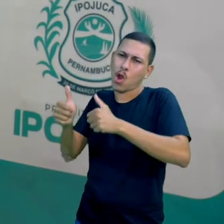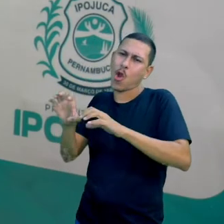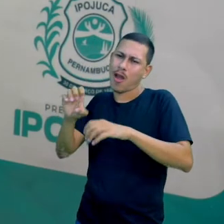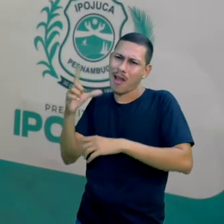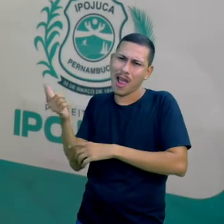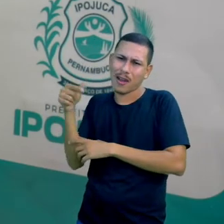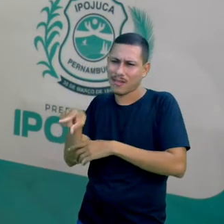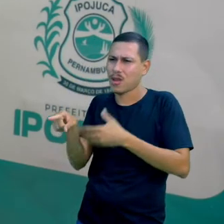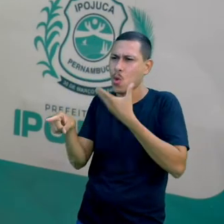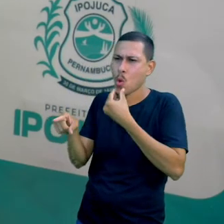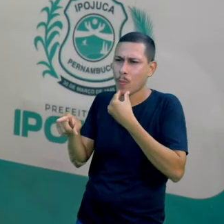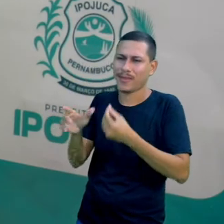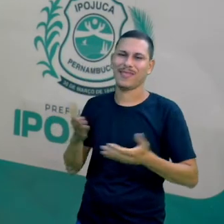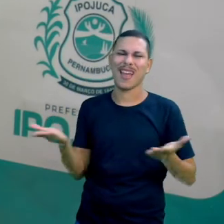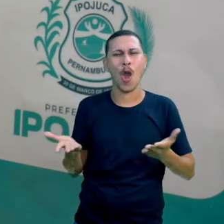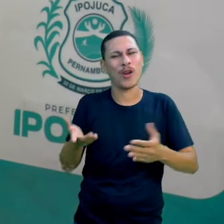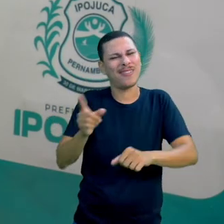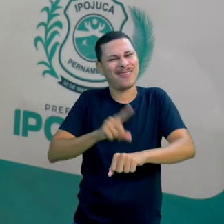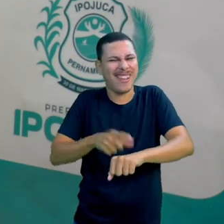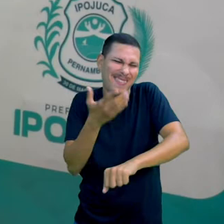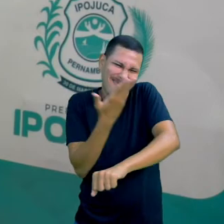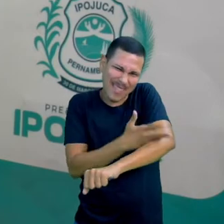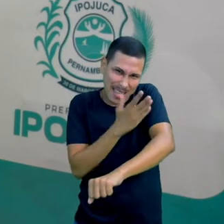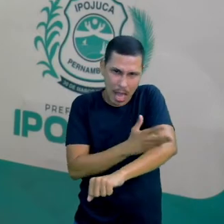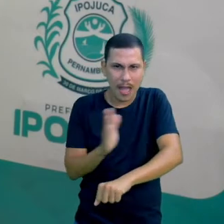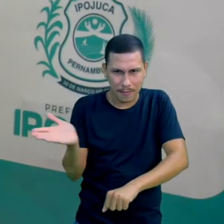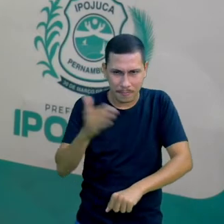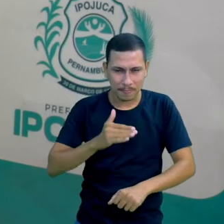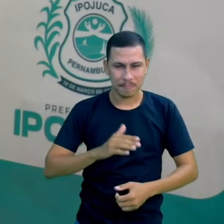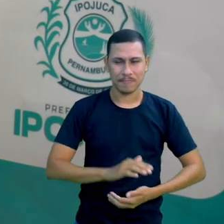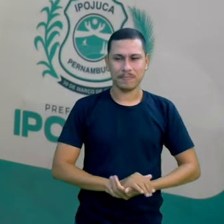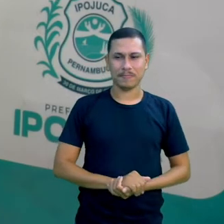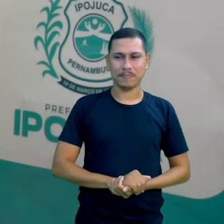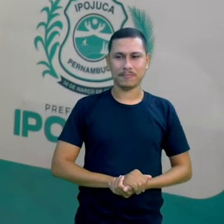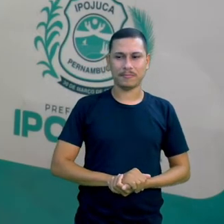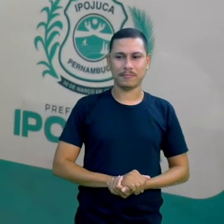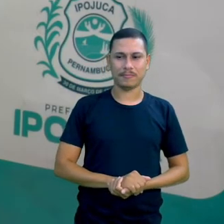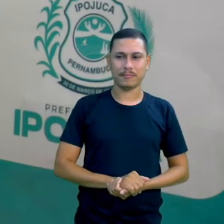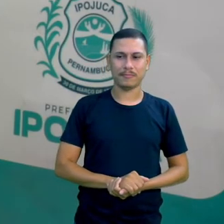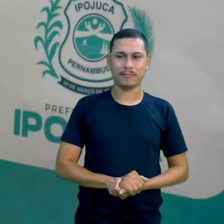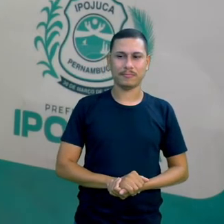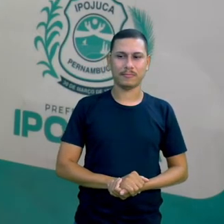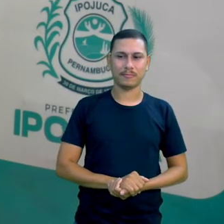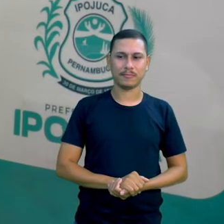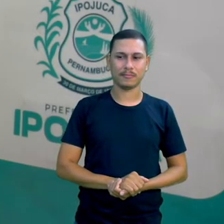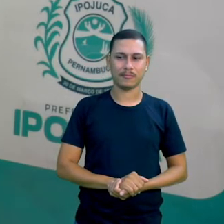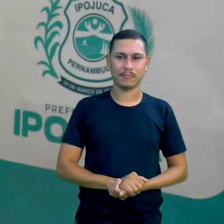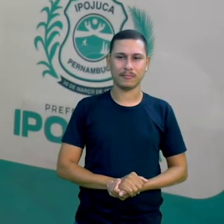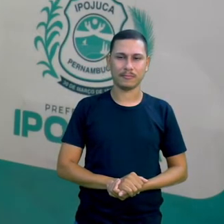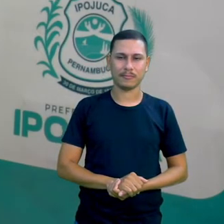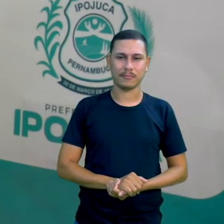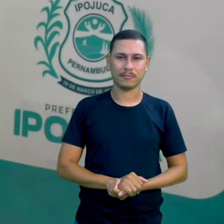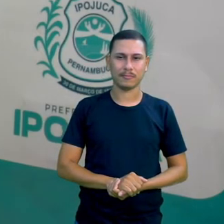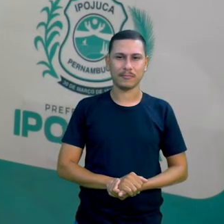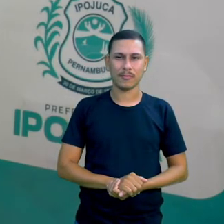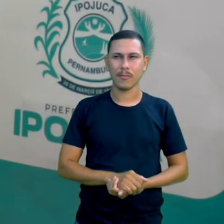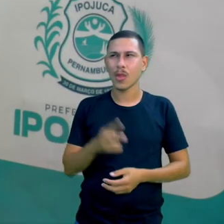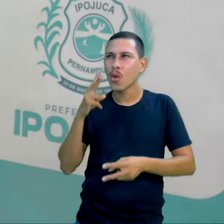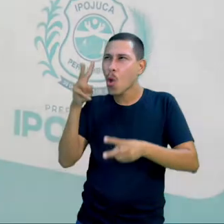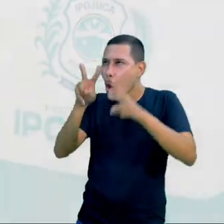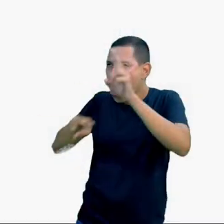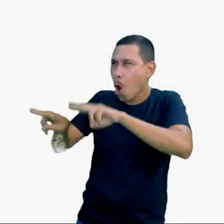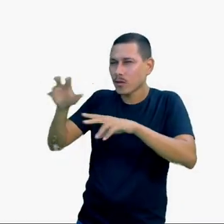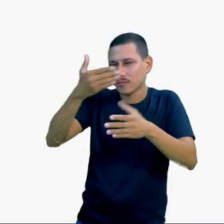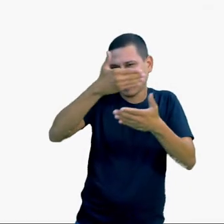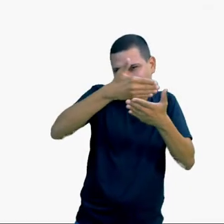é hora de praticar um pouco. Vamos praticar um pouco? Vamos lá. Observe agora o boletim de